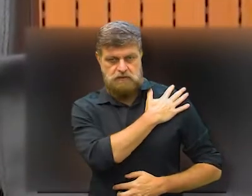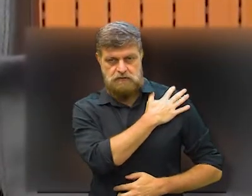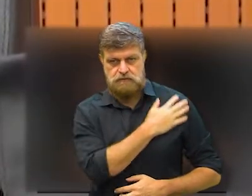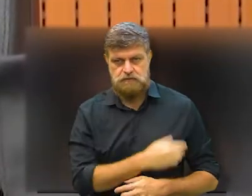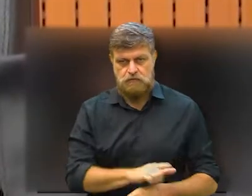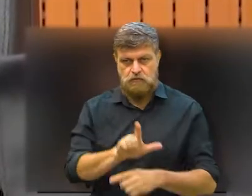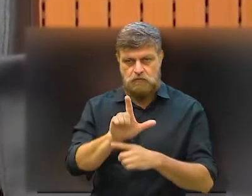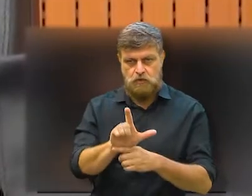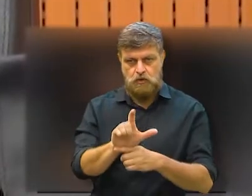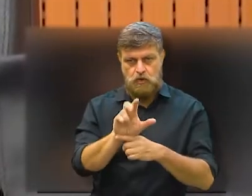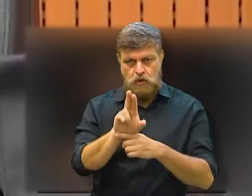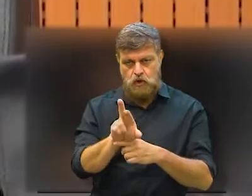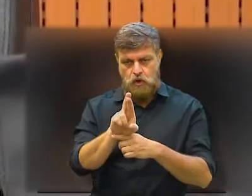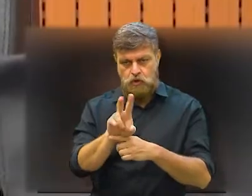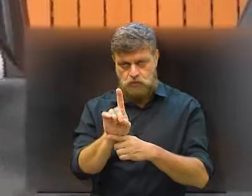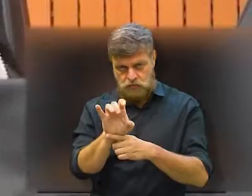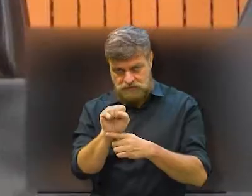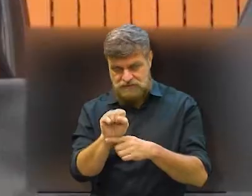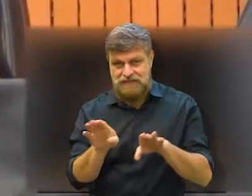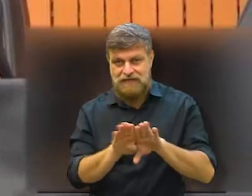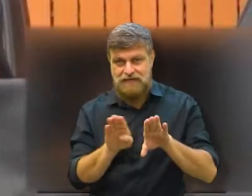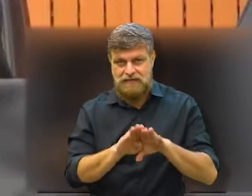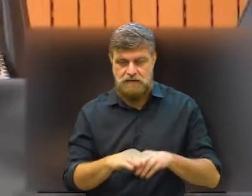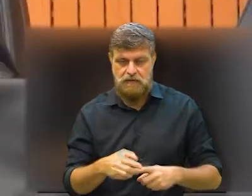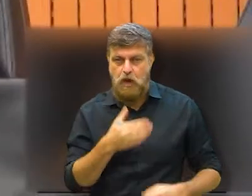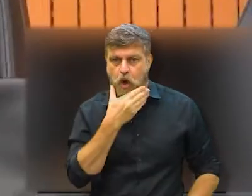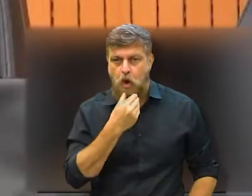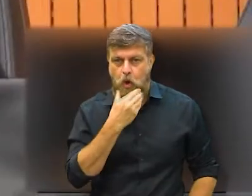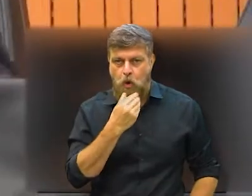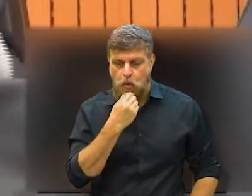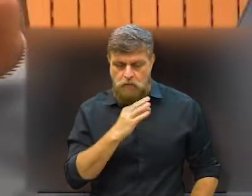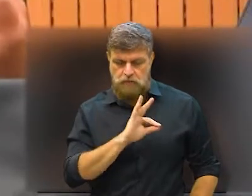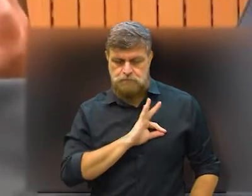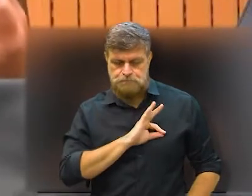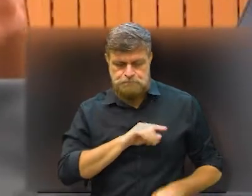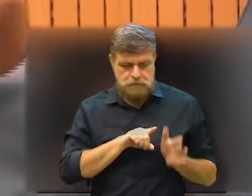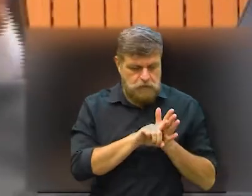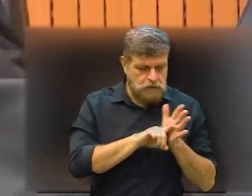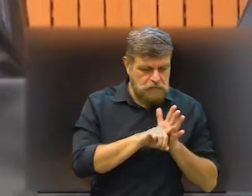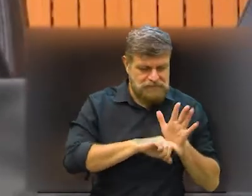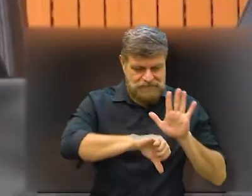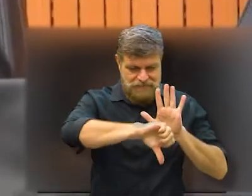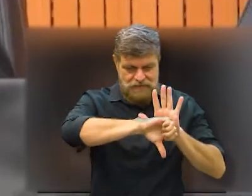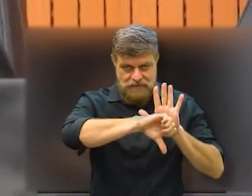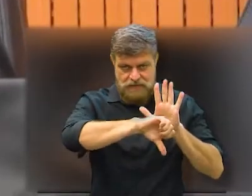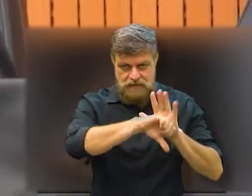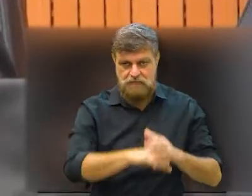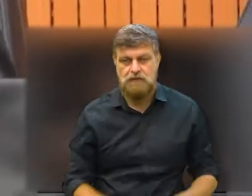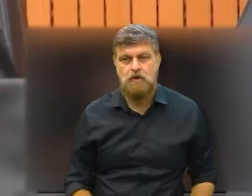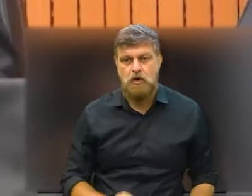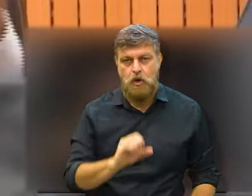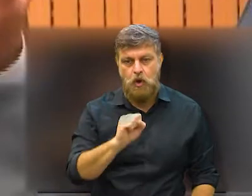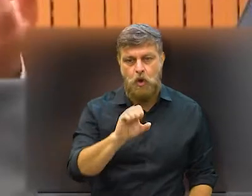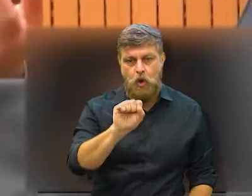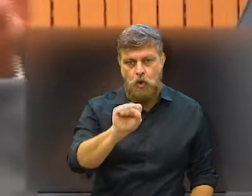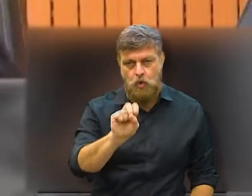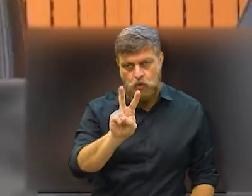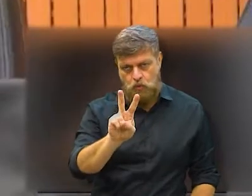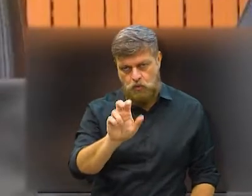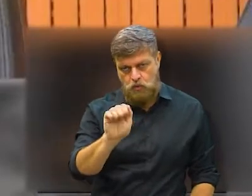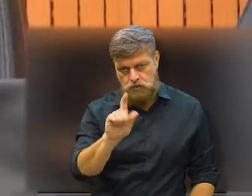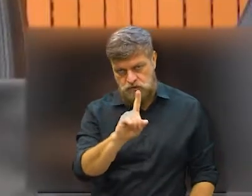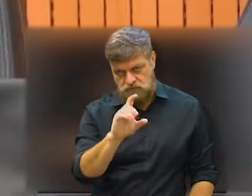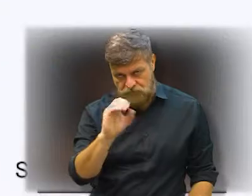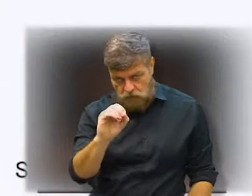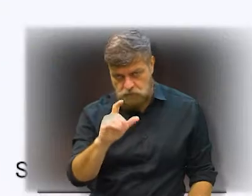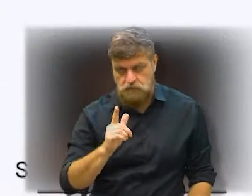de Campinas, Maria de Lourdes Soares, e o delegado da Divisão Especializada de Investigações Criminais, DEIC Campinas, Oswaldo